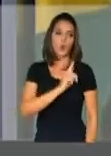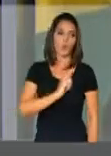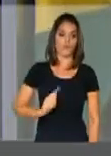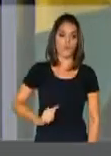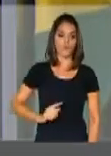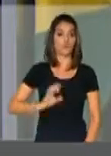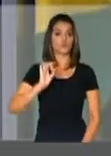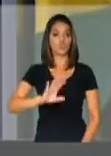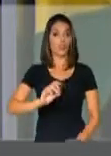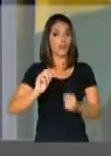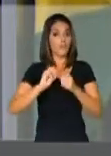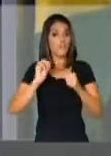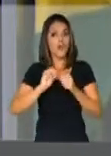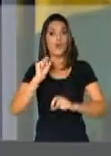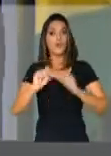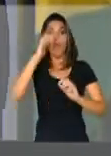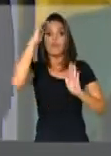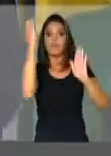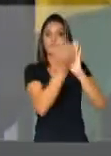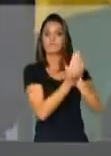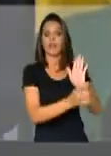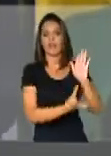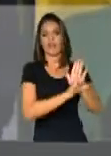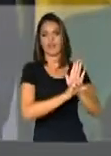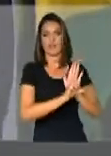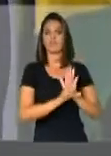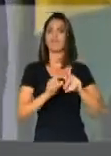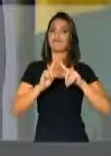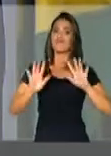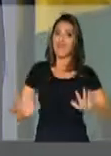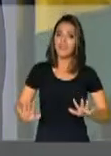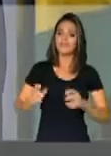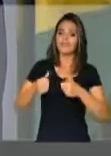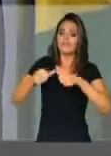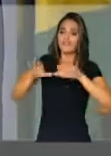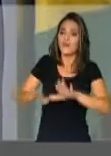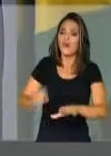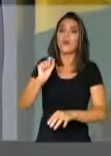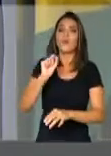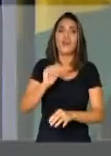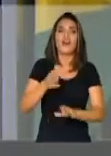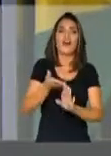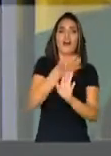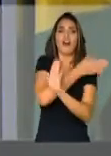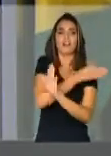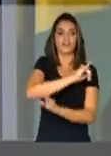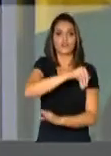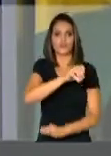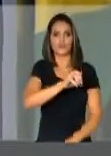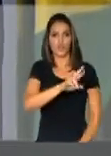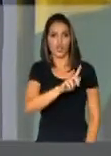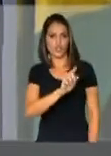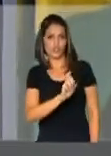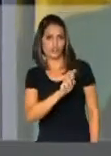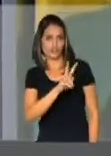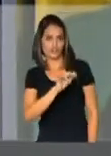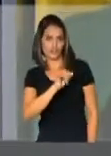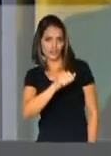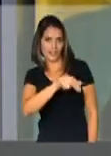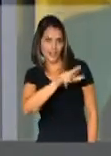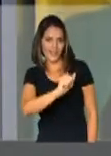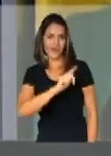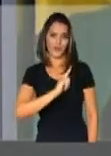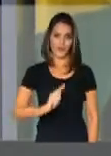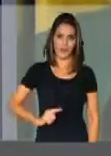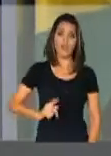lei essa infelizmente é uma herança que a família viana deixou no estado do acre enquanto jorge viana quando o governador retomou